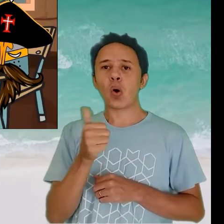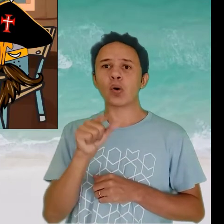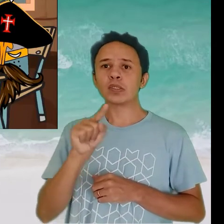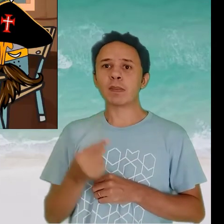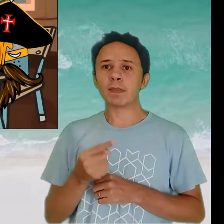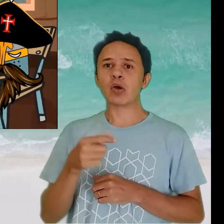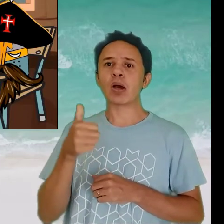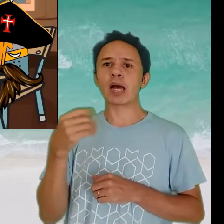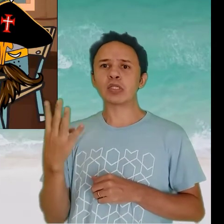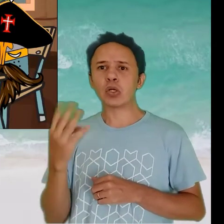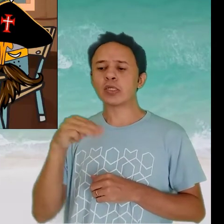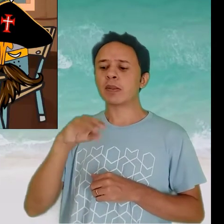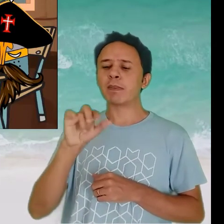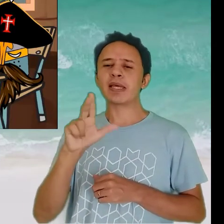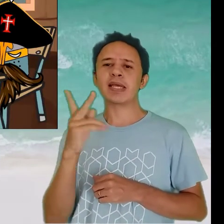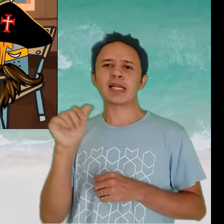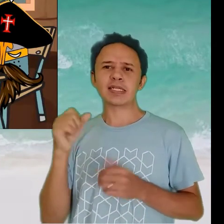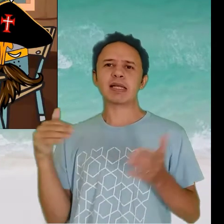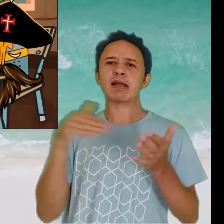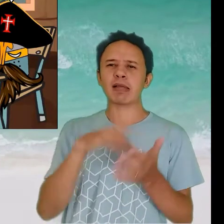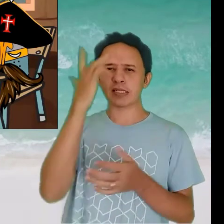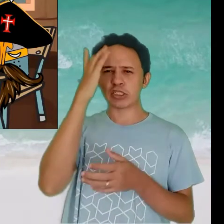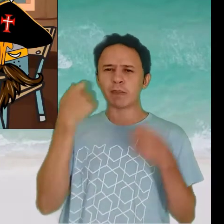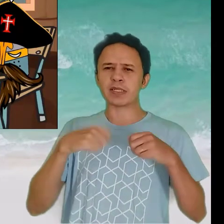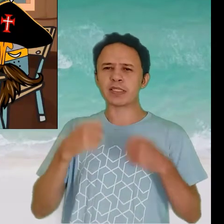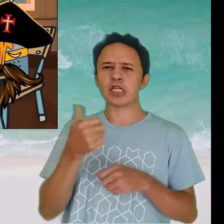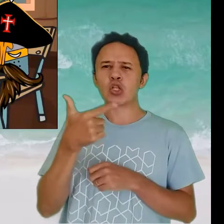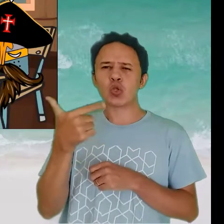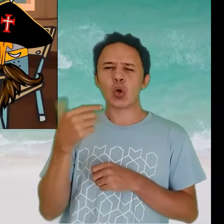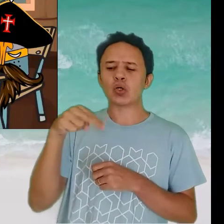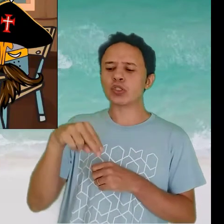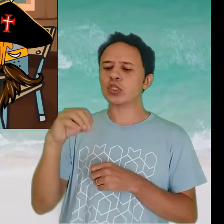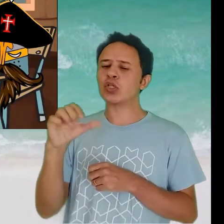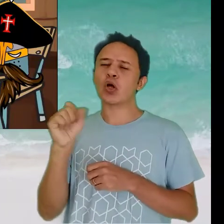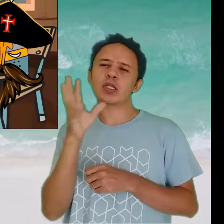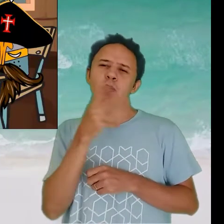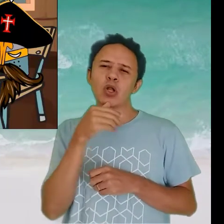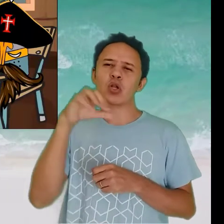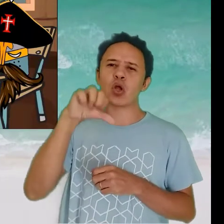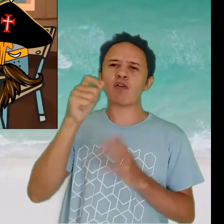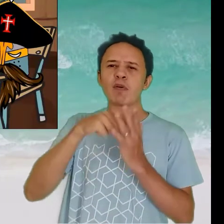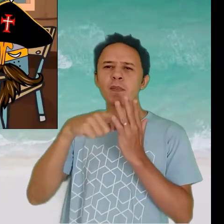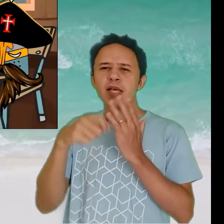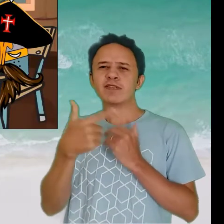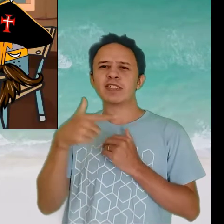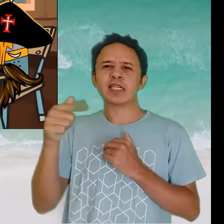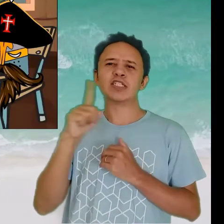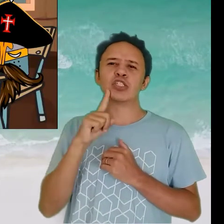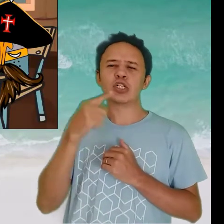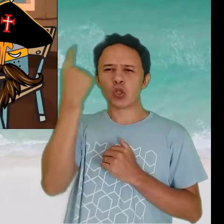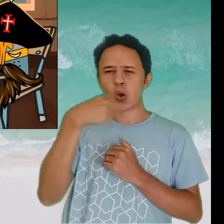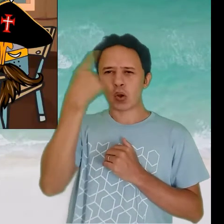São 11.014 milhas náuticas até as Índias, portanto é necessário navegar a 12 nós para a chegada em 9 meses, 27